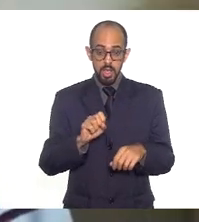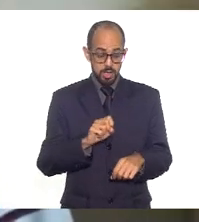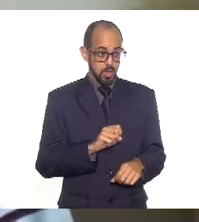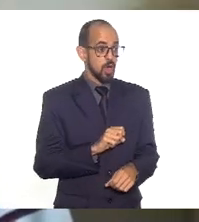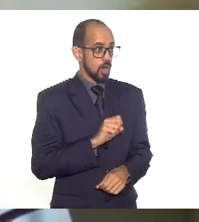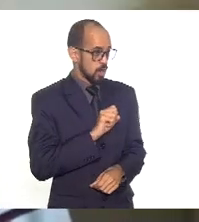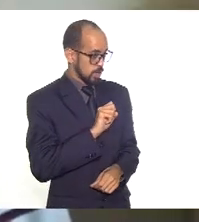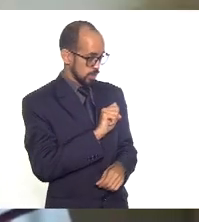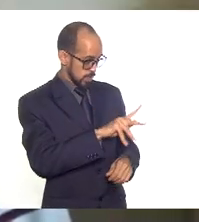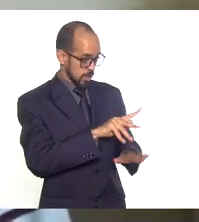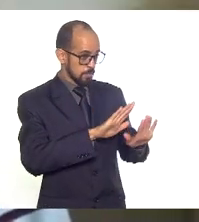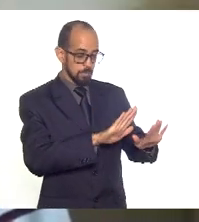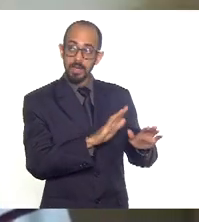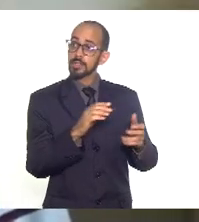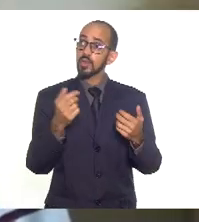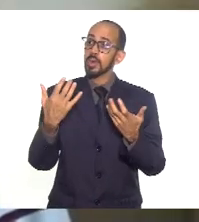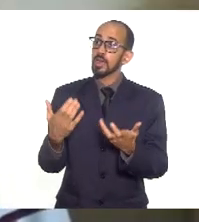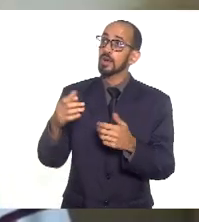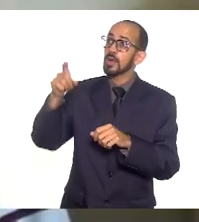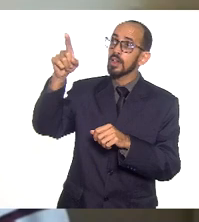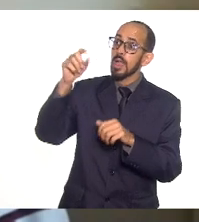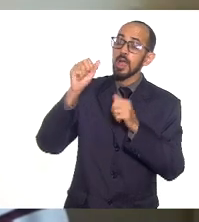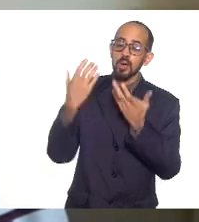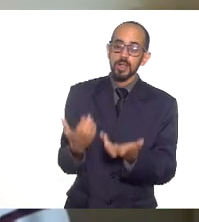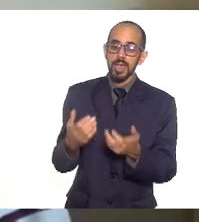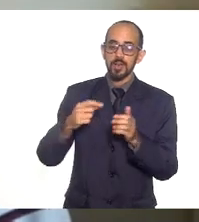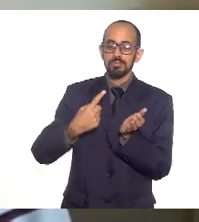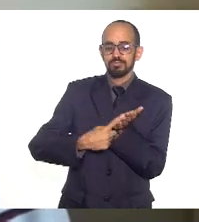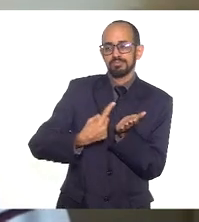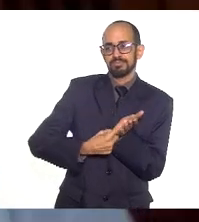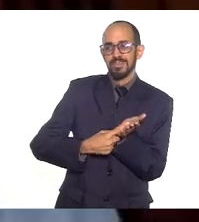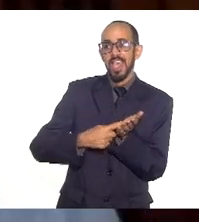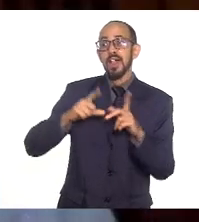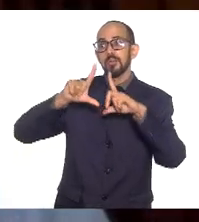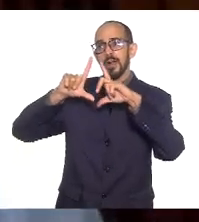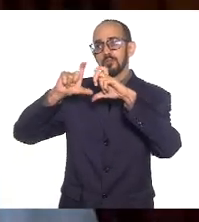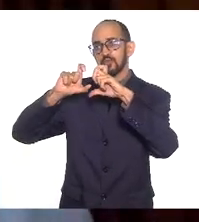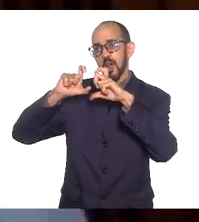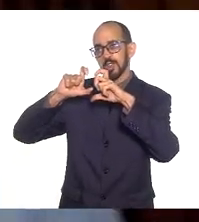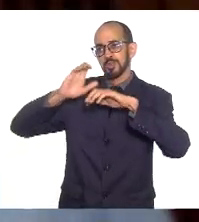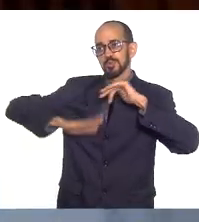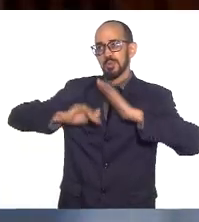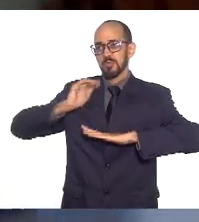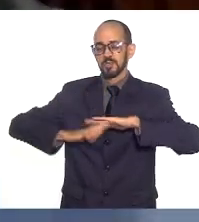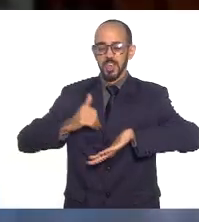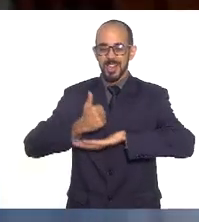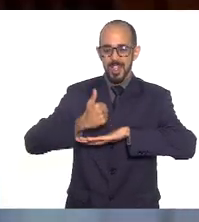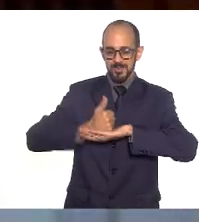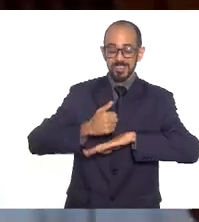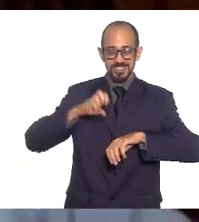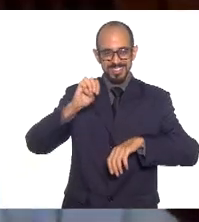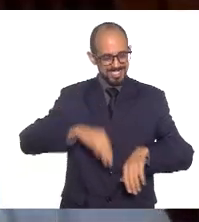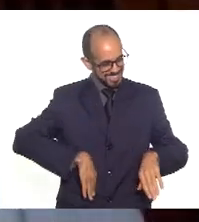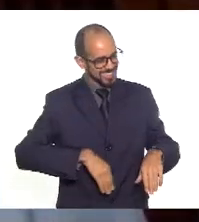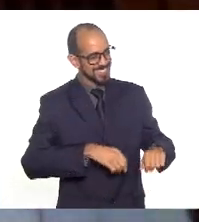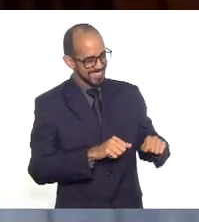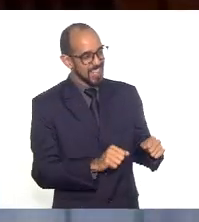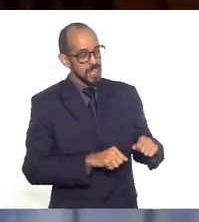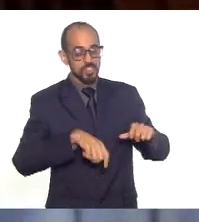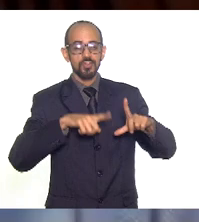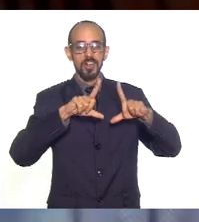Uma condição. Você pedir para o fotógrafo da Lera fazer uma foto histórica. É uma foto histórica, vamos fazer uma foto bonita, porque